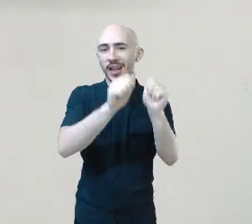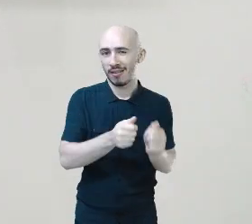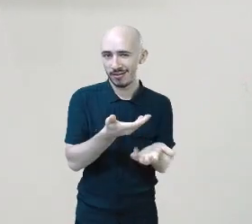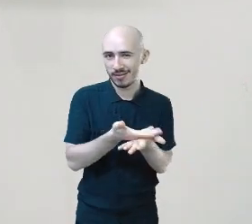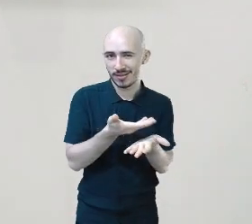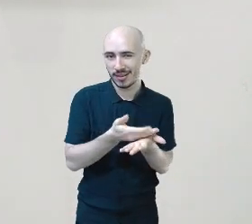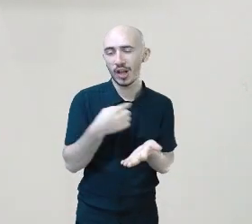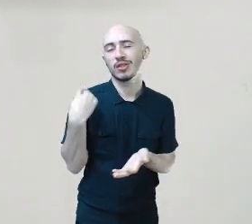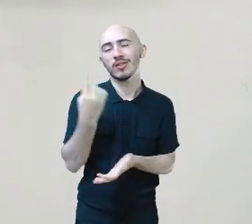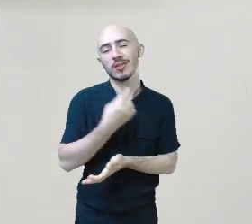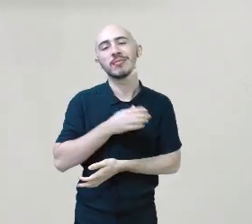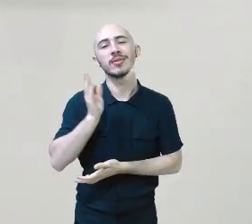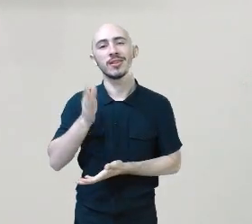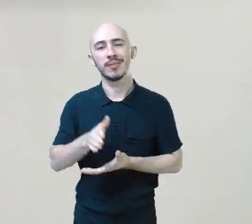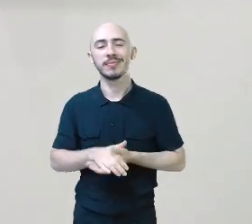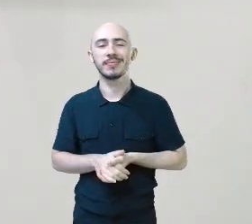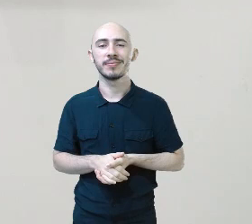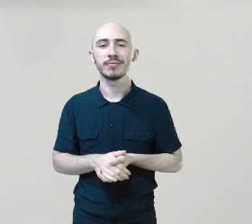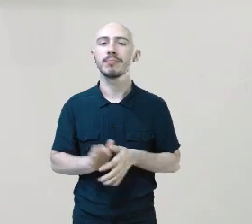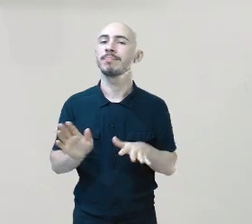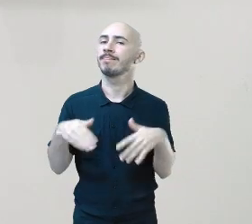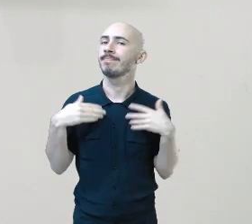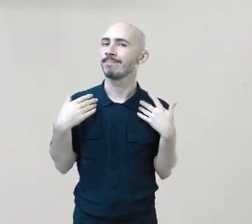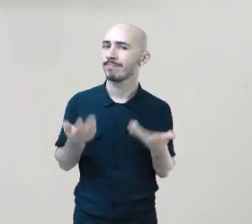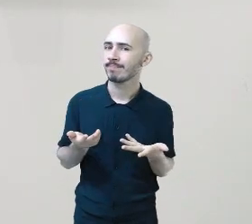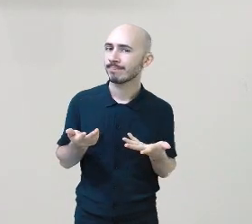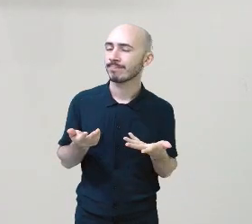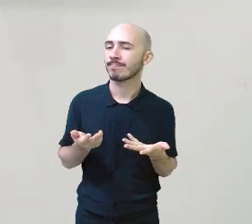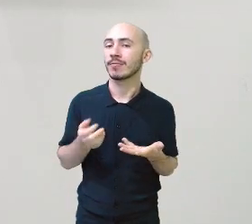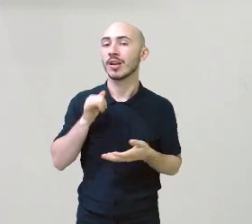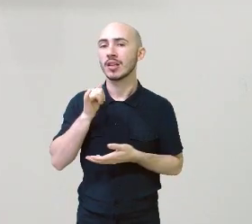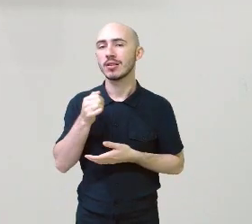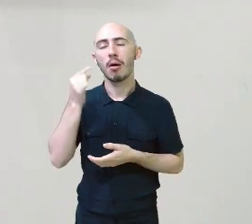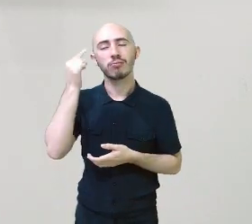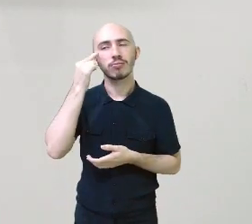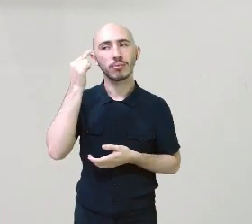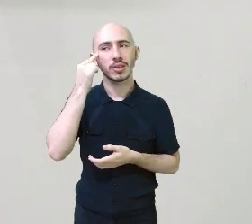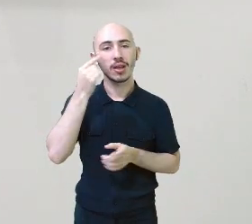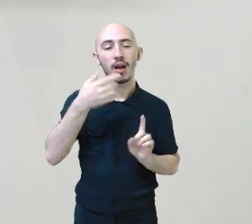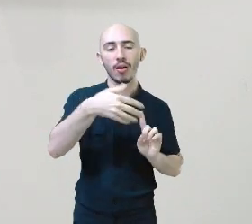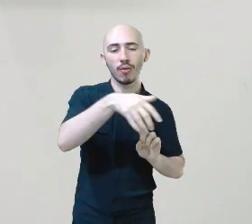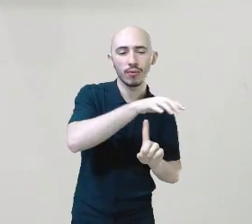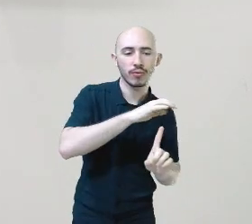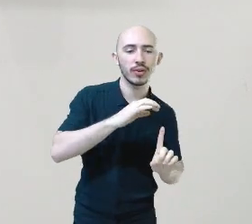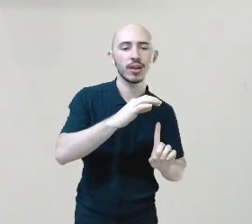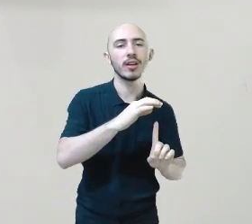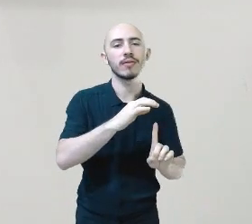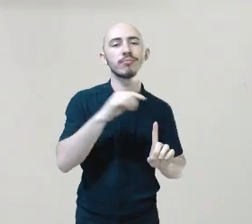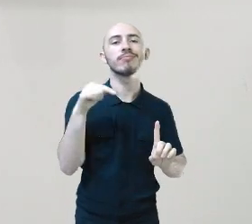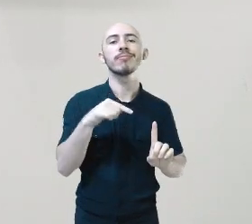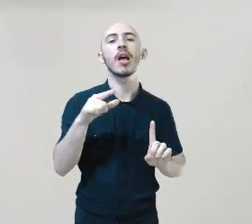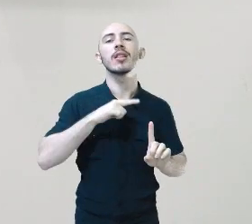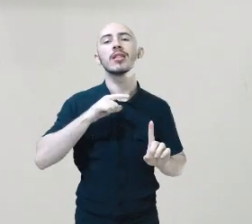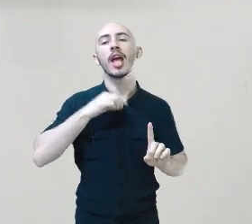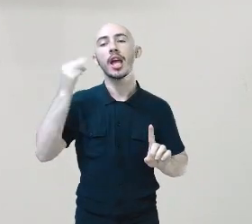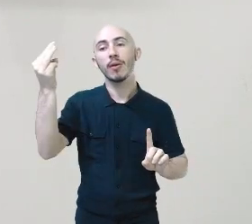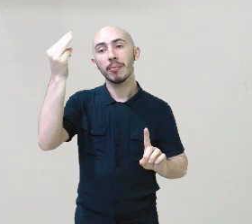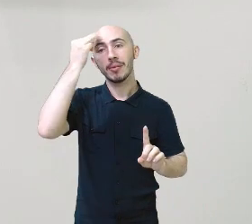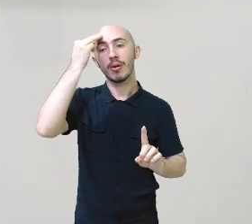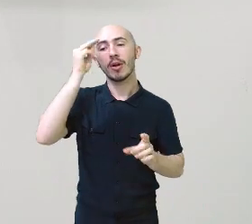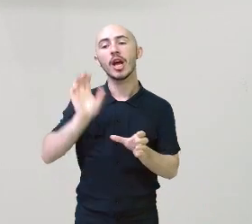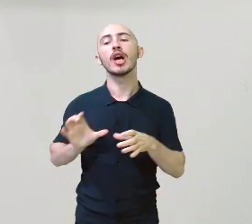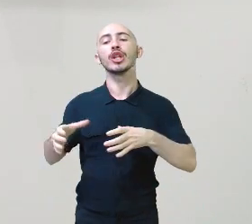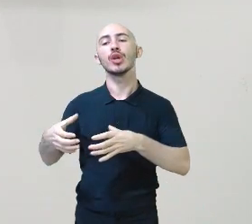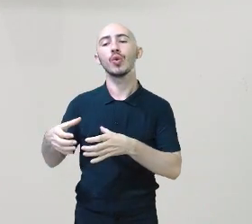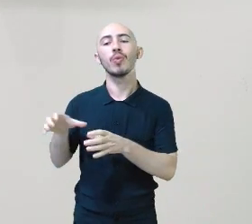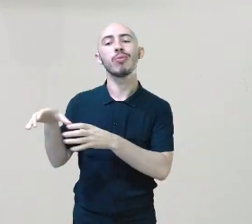inclusive na aula de história também. Ou seja, quando eu penso no frevo, eu tenho uma memória coletiva.